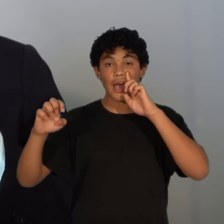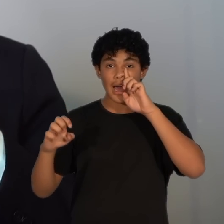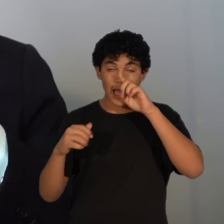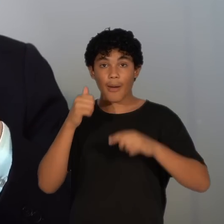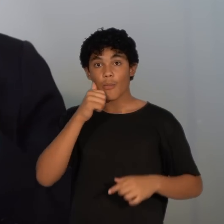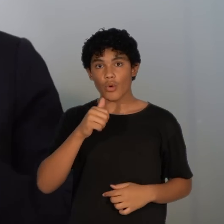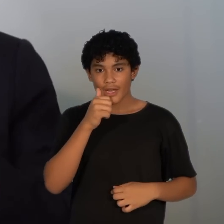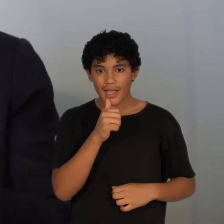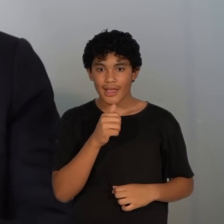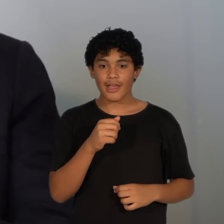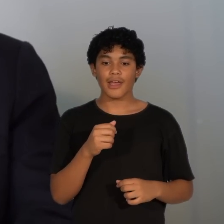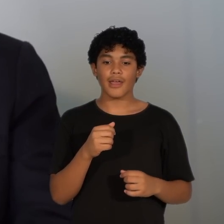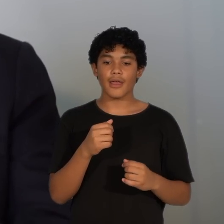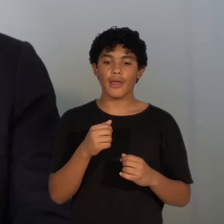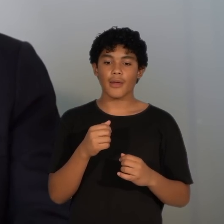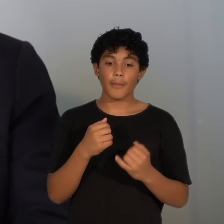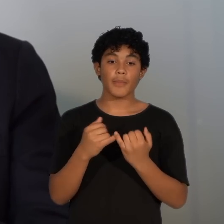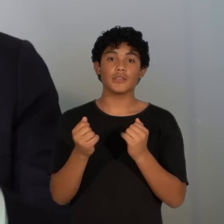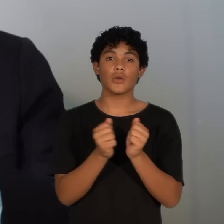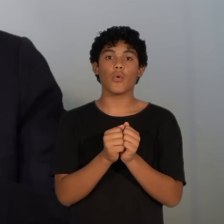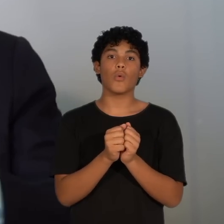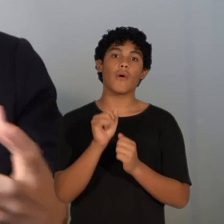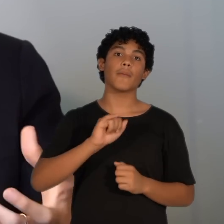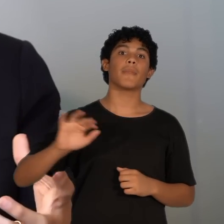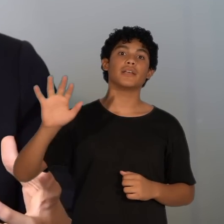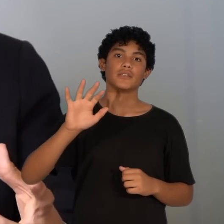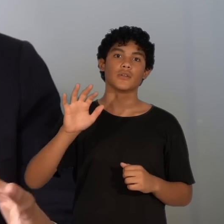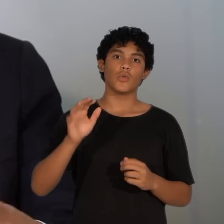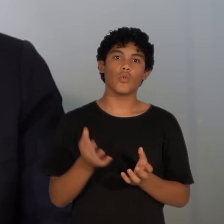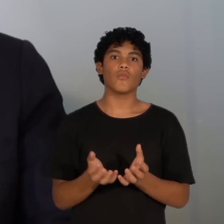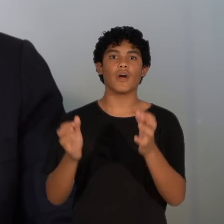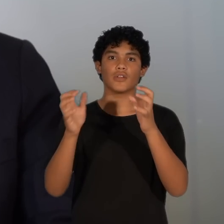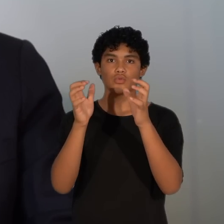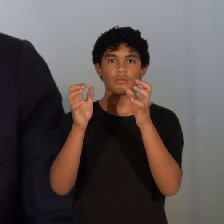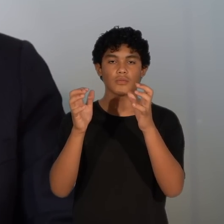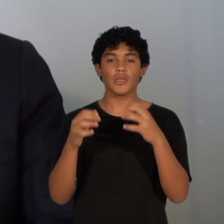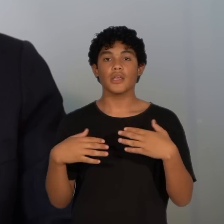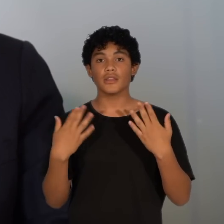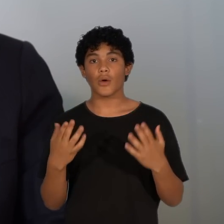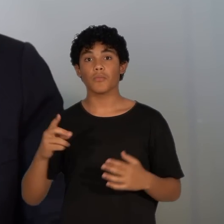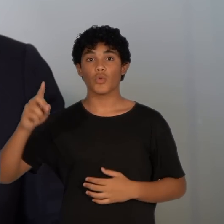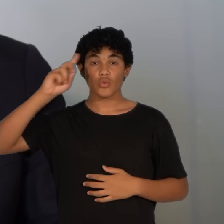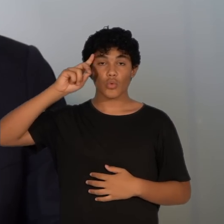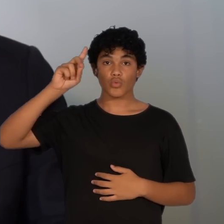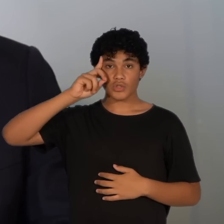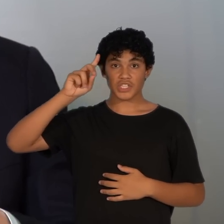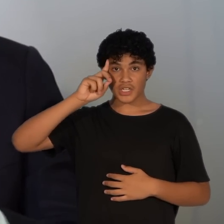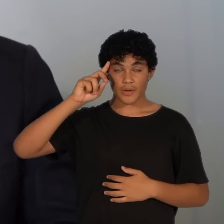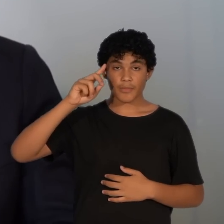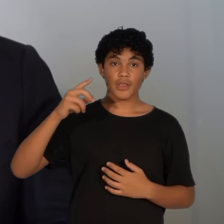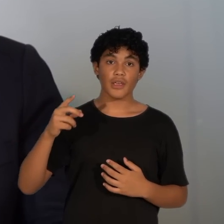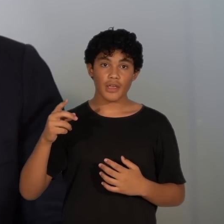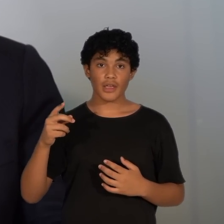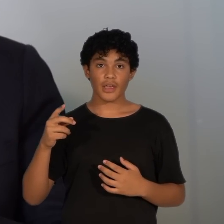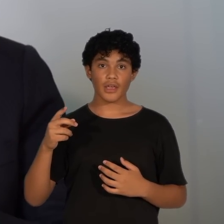imagem. Ela realmente foi aquele vaso ali, que transbordou. Então, acho que cada dia, né, que nós